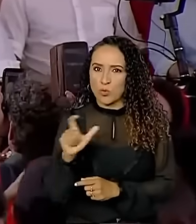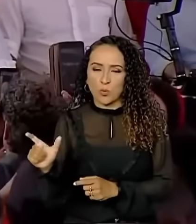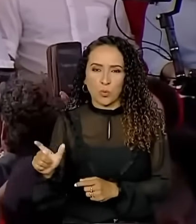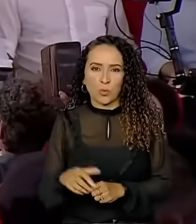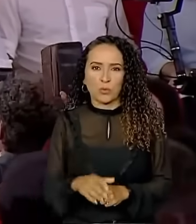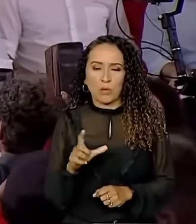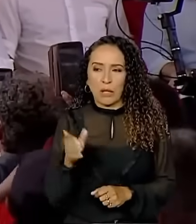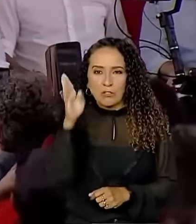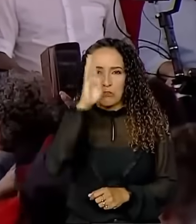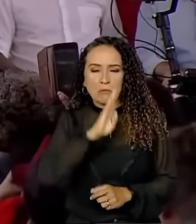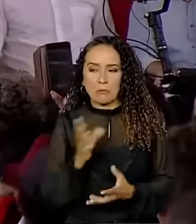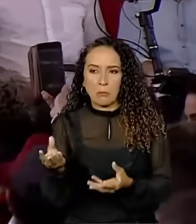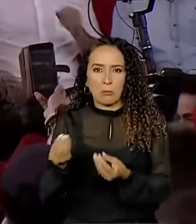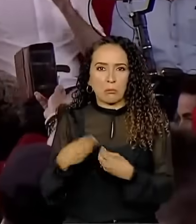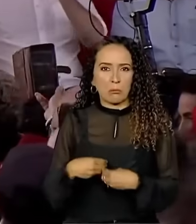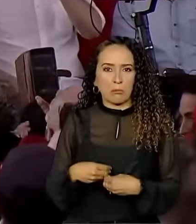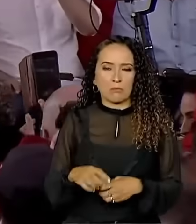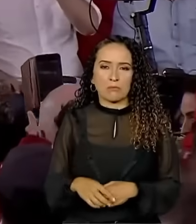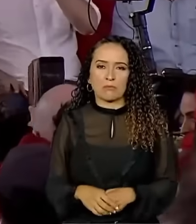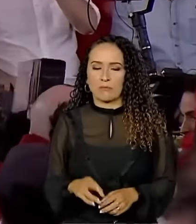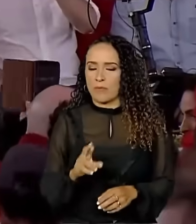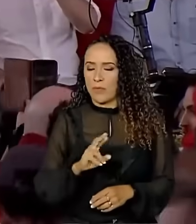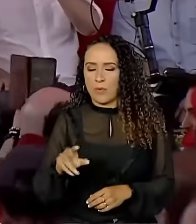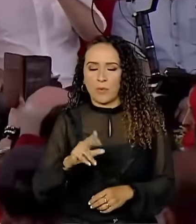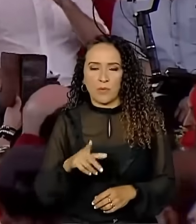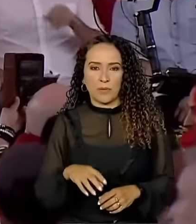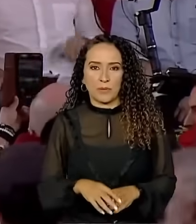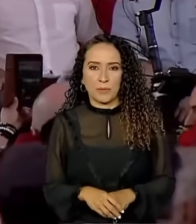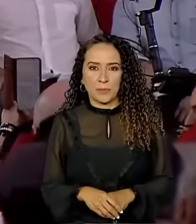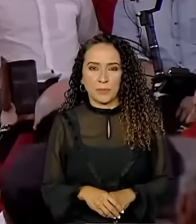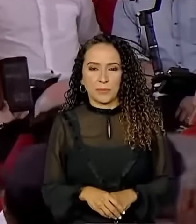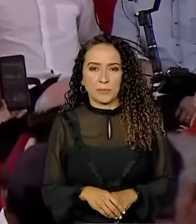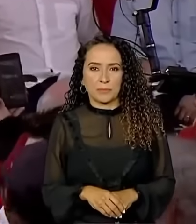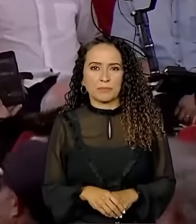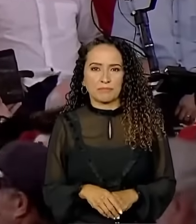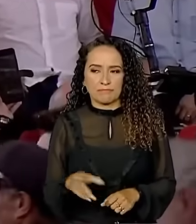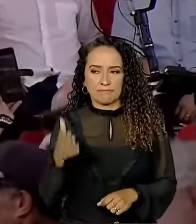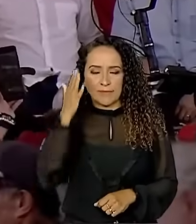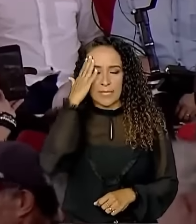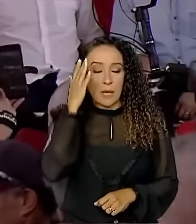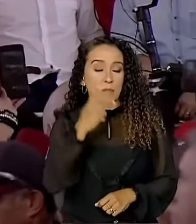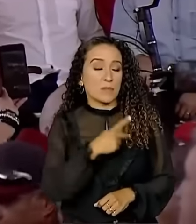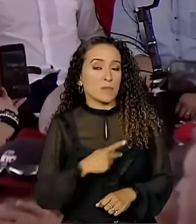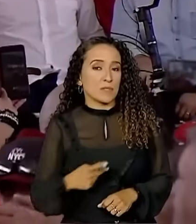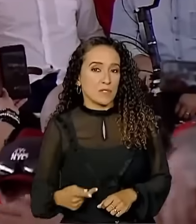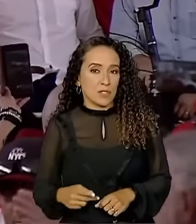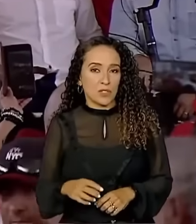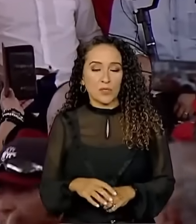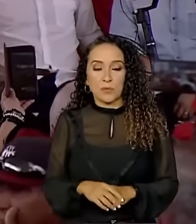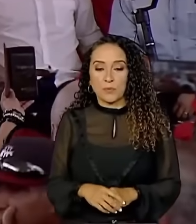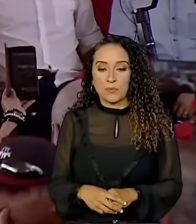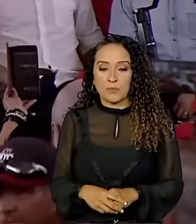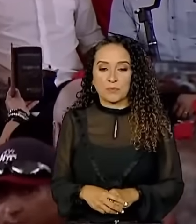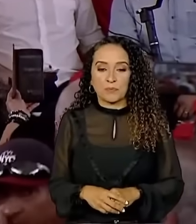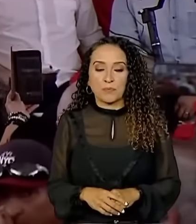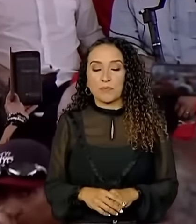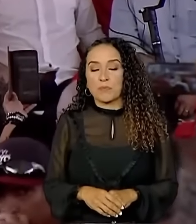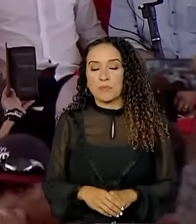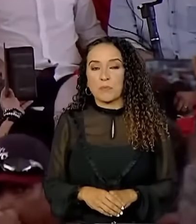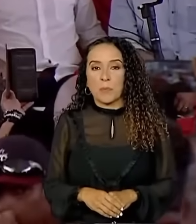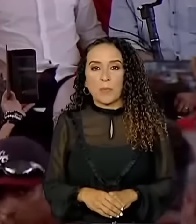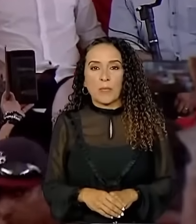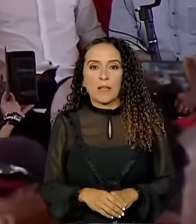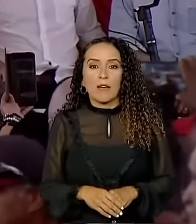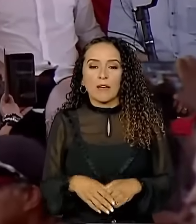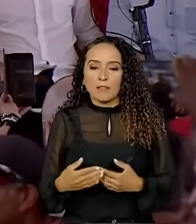quer ganhar de graça. E não é assim, não. Você sabe, presidente, quando